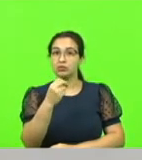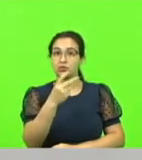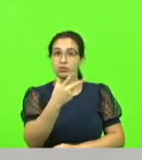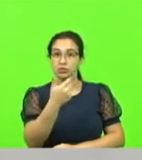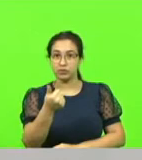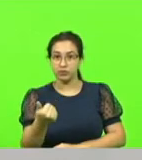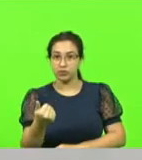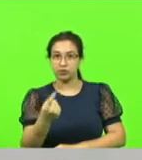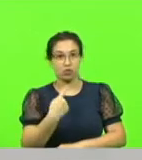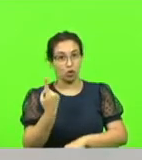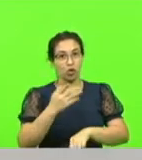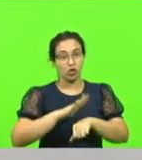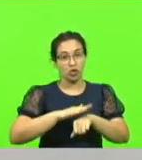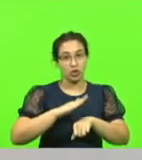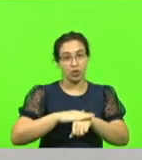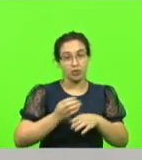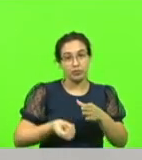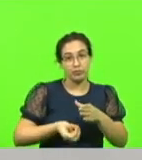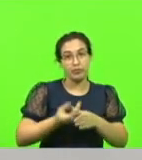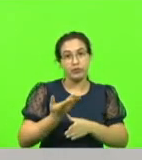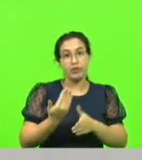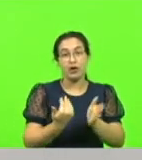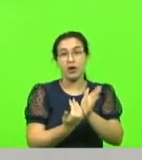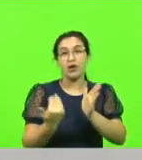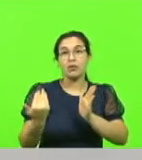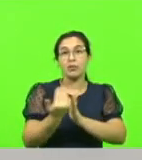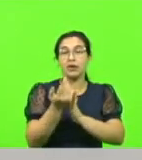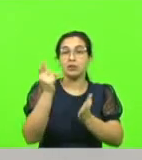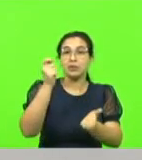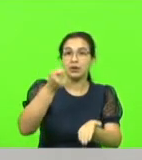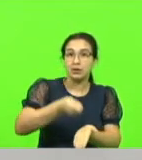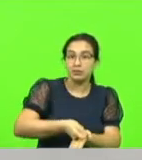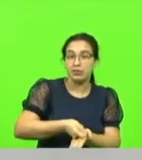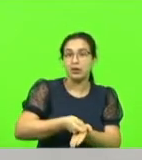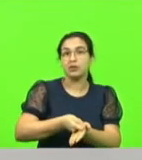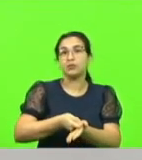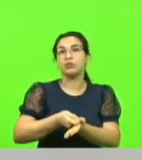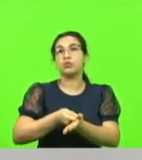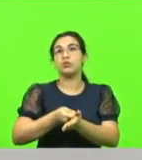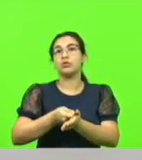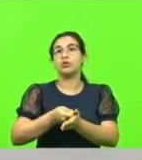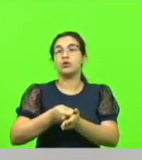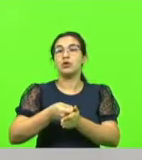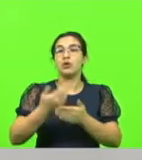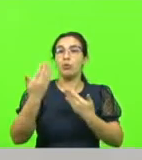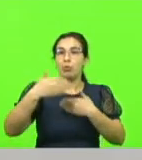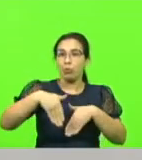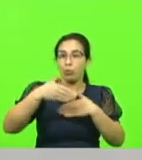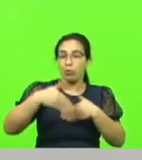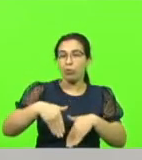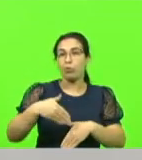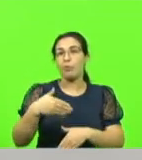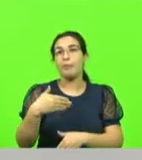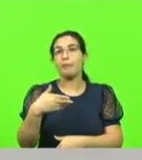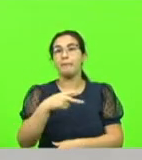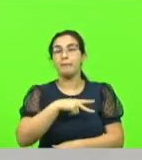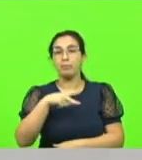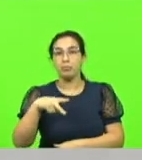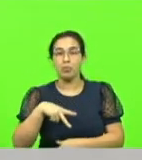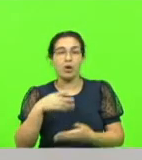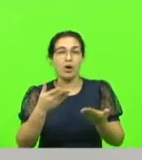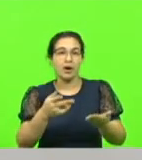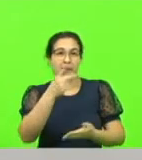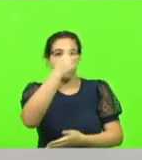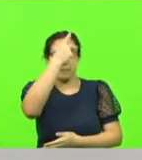autoria, que estende a isenção do pagamento das taxas de concurso público em Santa Catarina a pessoas